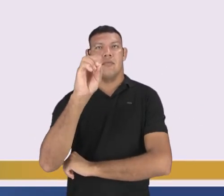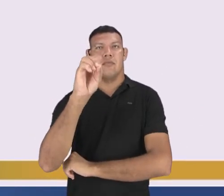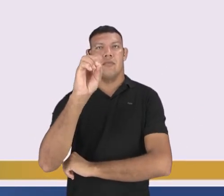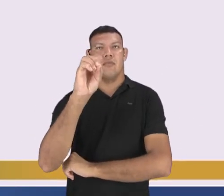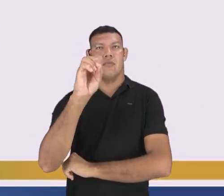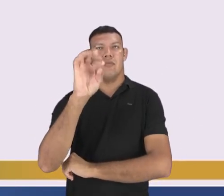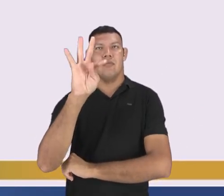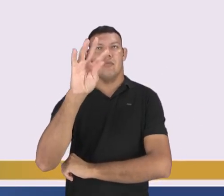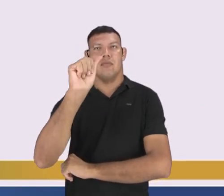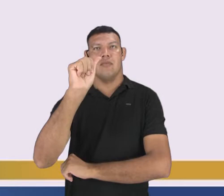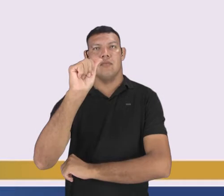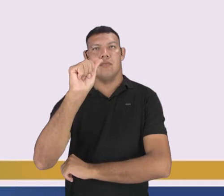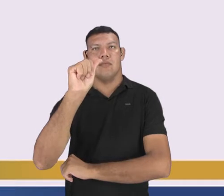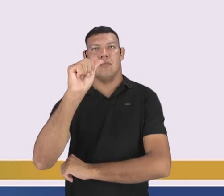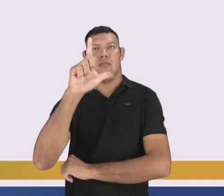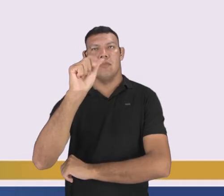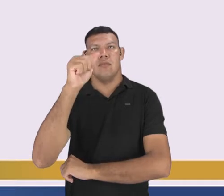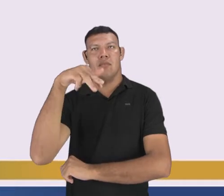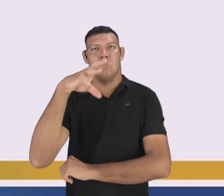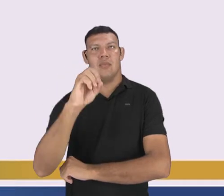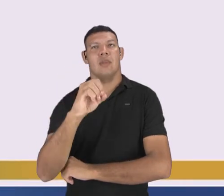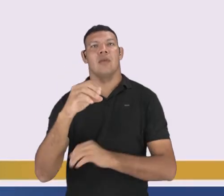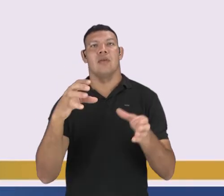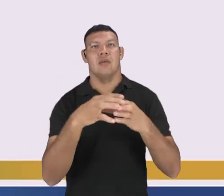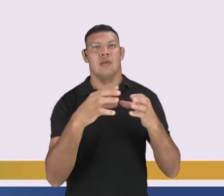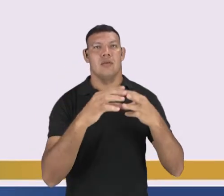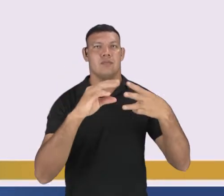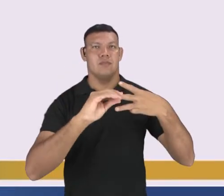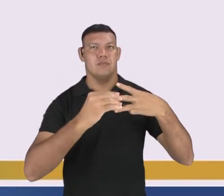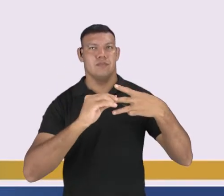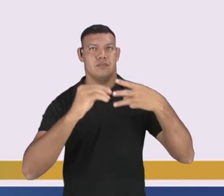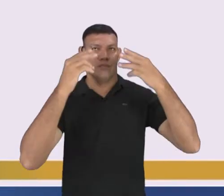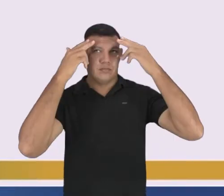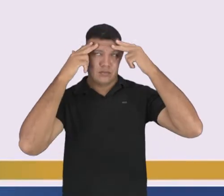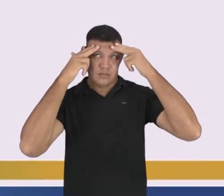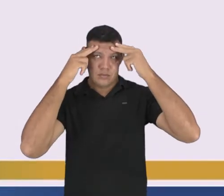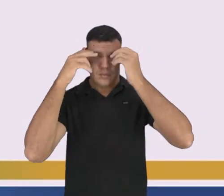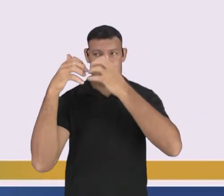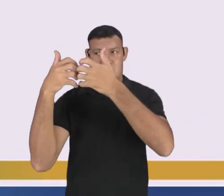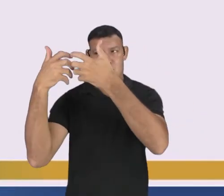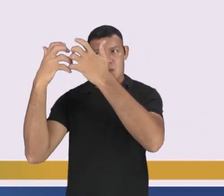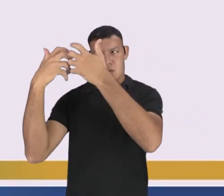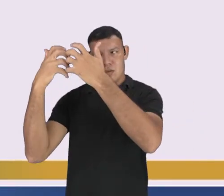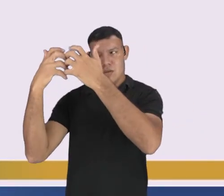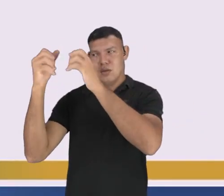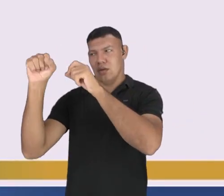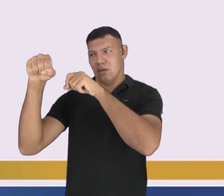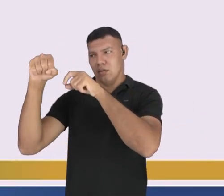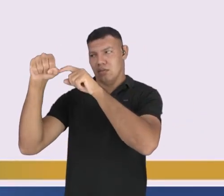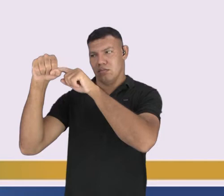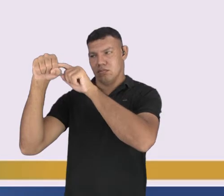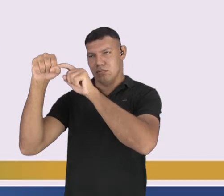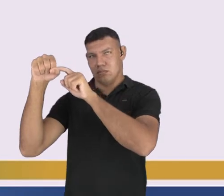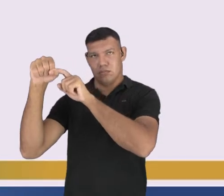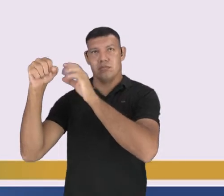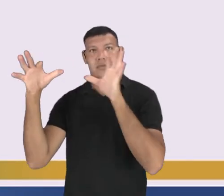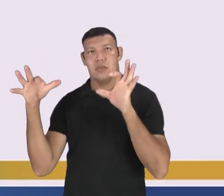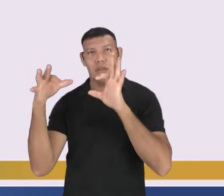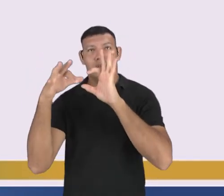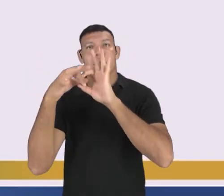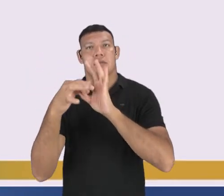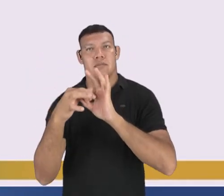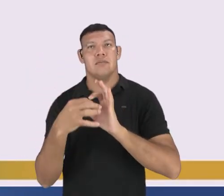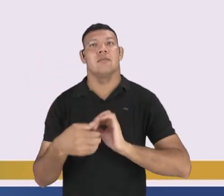ele possui um grupo de células nervosas, né, que fica na base do encéfalo e faz a integração entre esses dois sistemas.